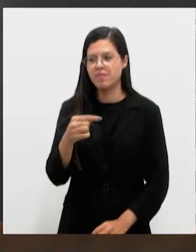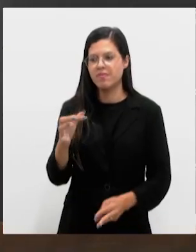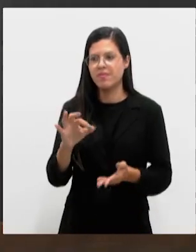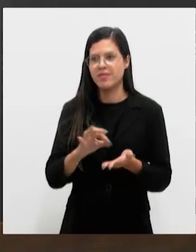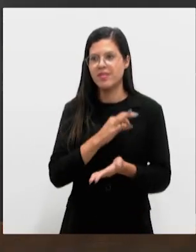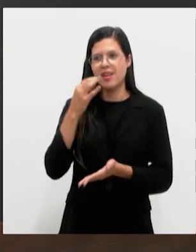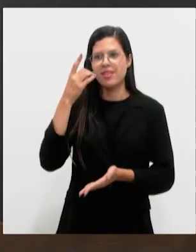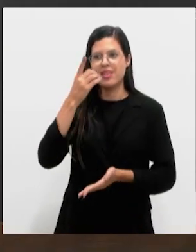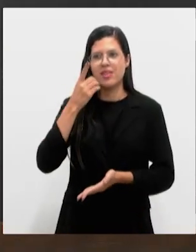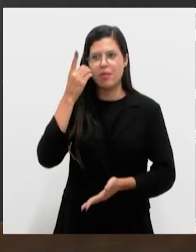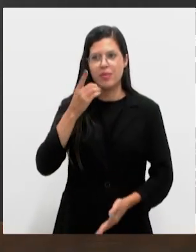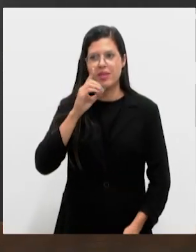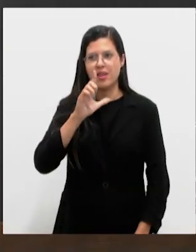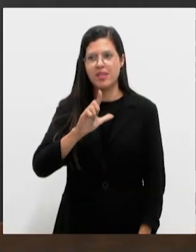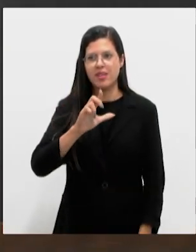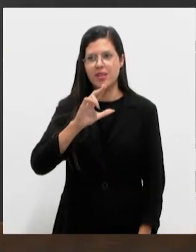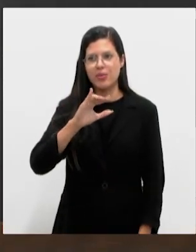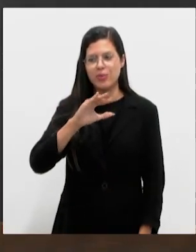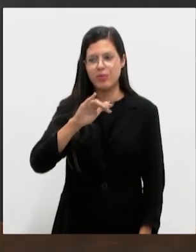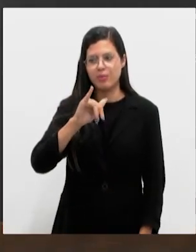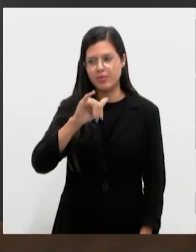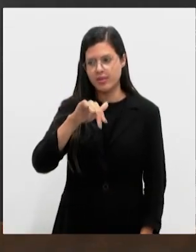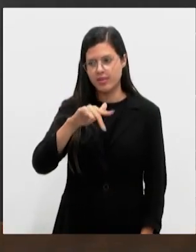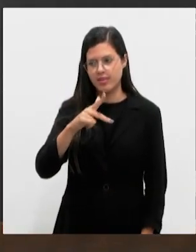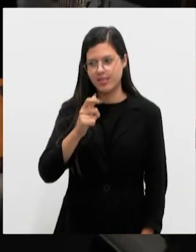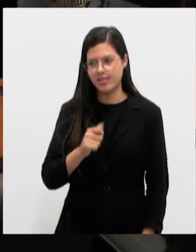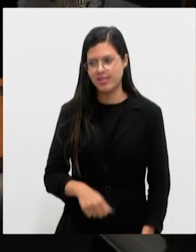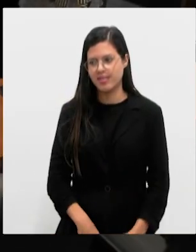nobre deputada Lucinha.